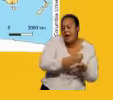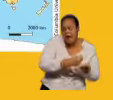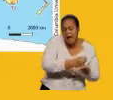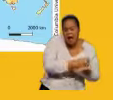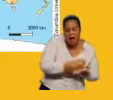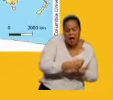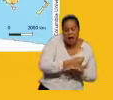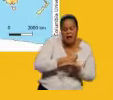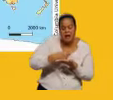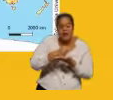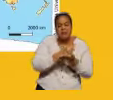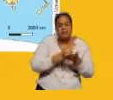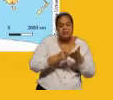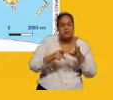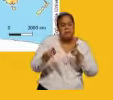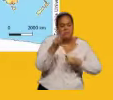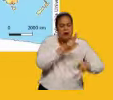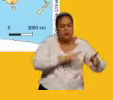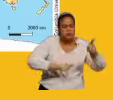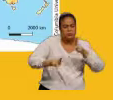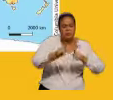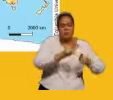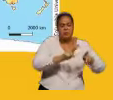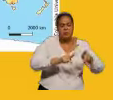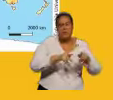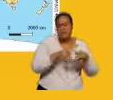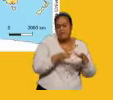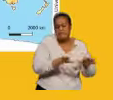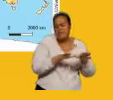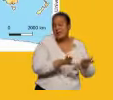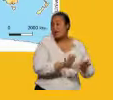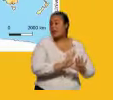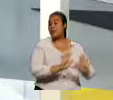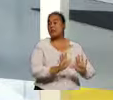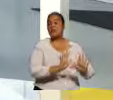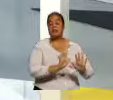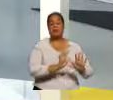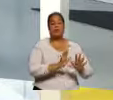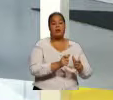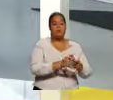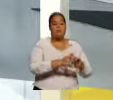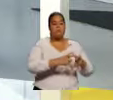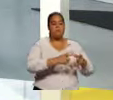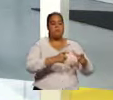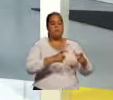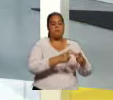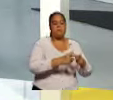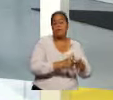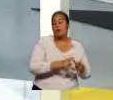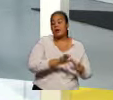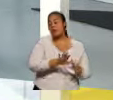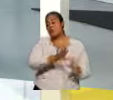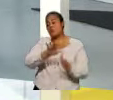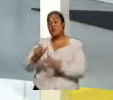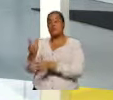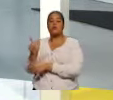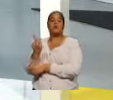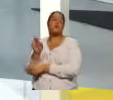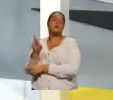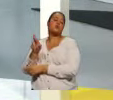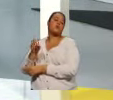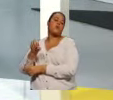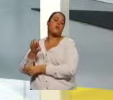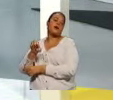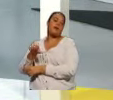a gente não tem nem população fixa mesmo que vive na antártida e na groenlândia a gente ainda tem alguma